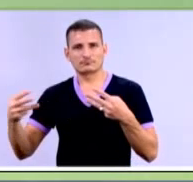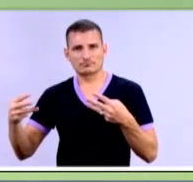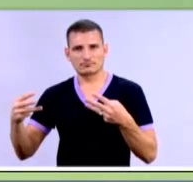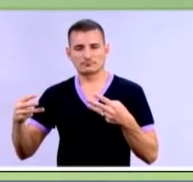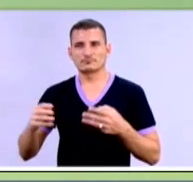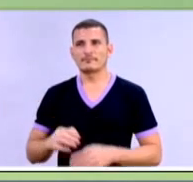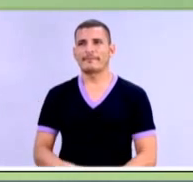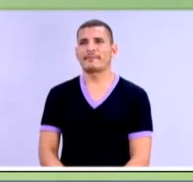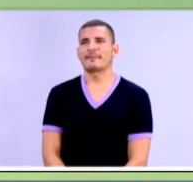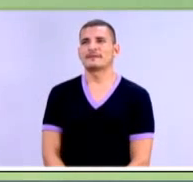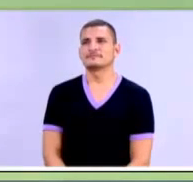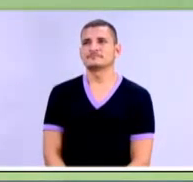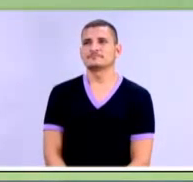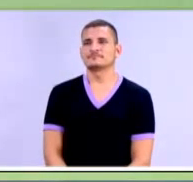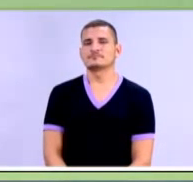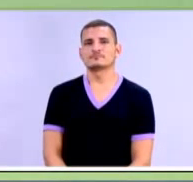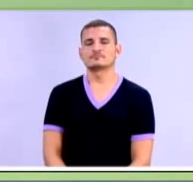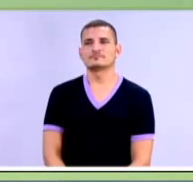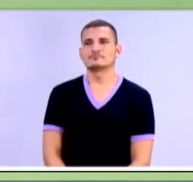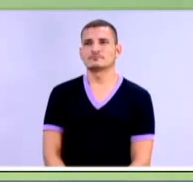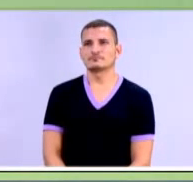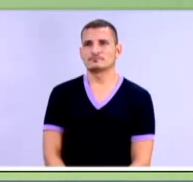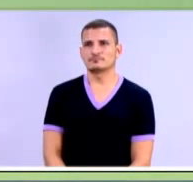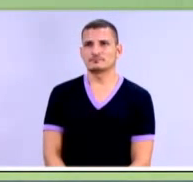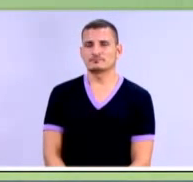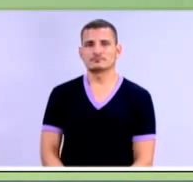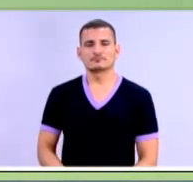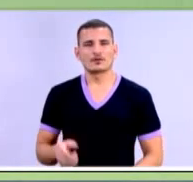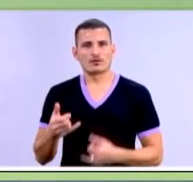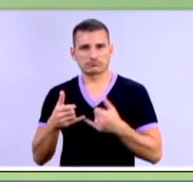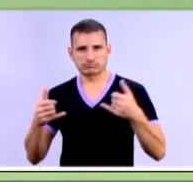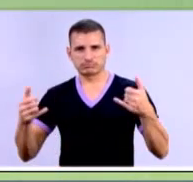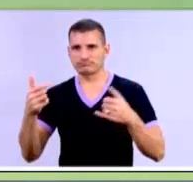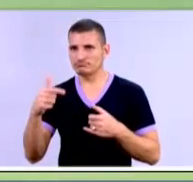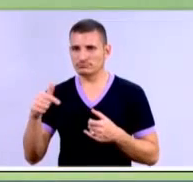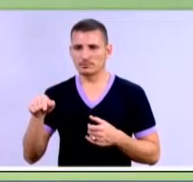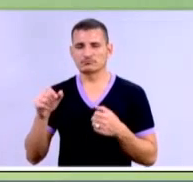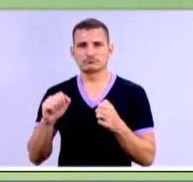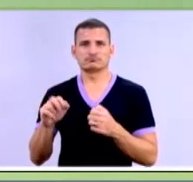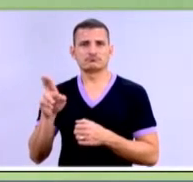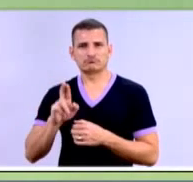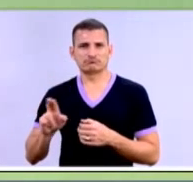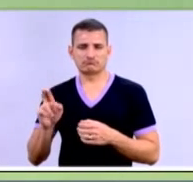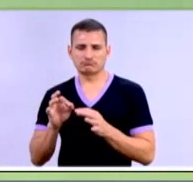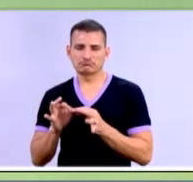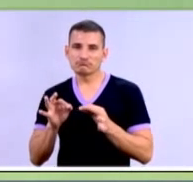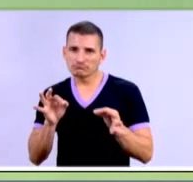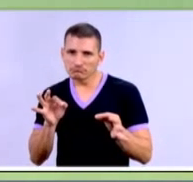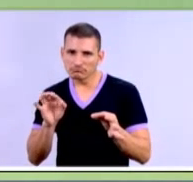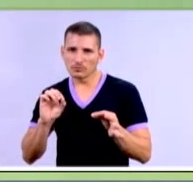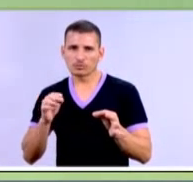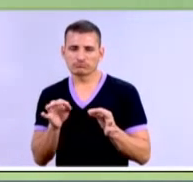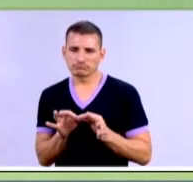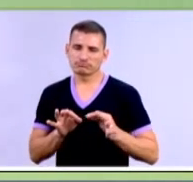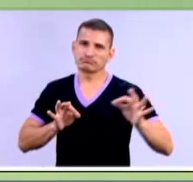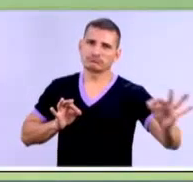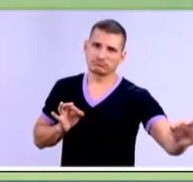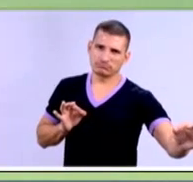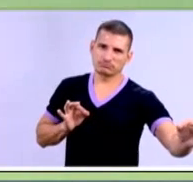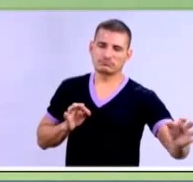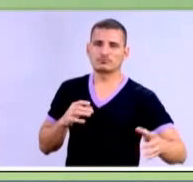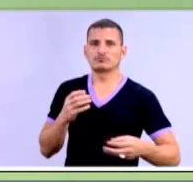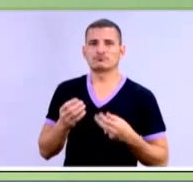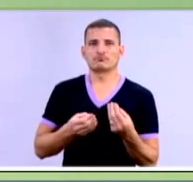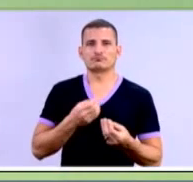E o dispositivo que possui uma placa de rede sem fio. E ele pode ser utilizado em distâncias curtas ou longas, como no computador, celular,